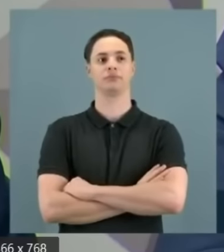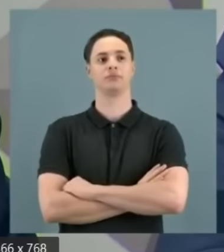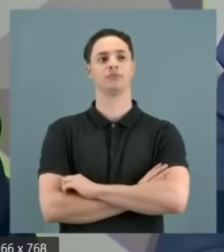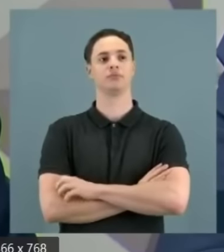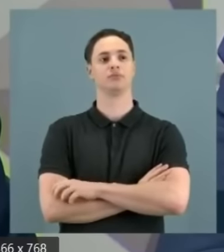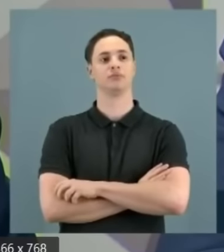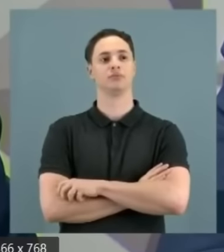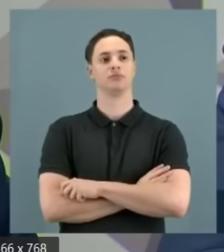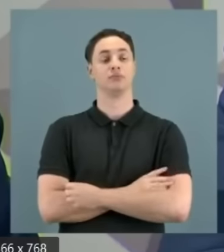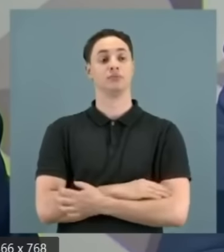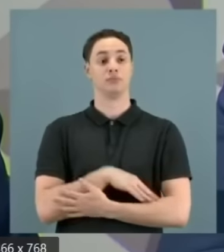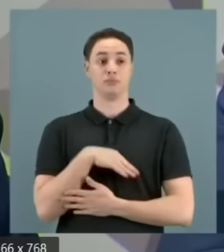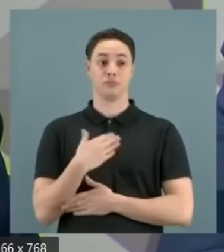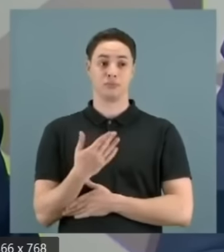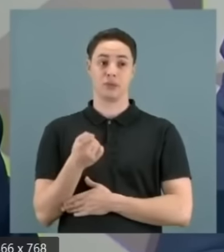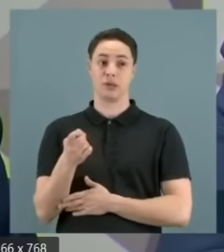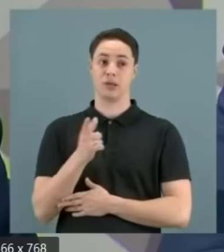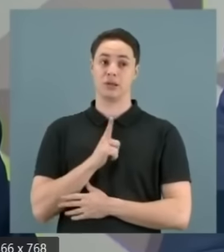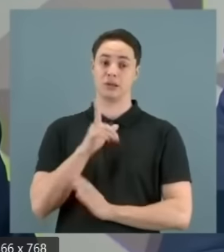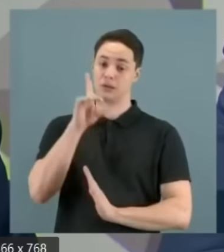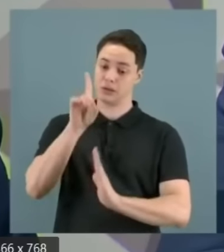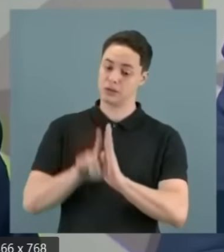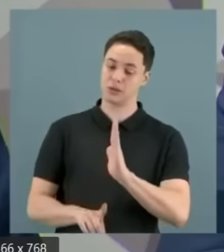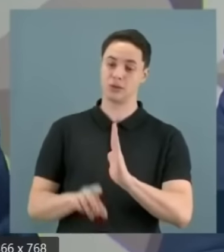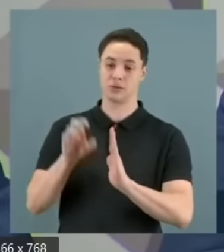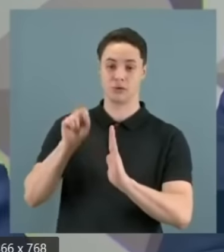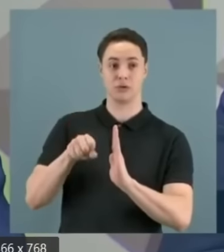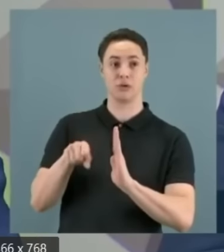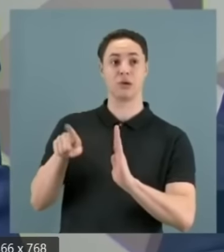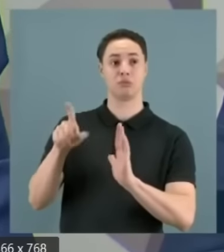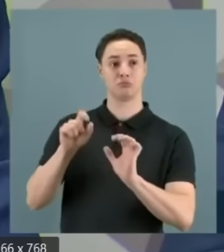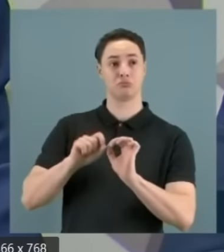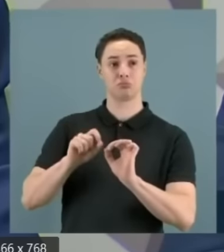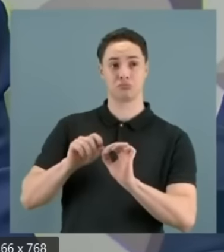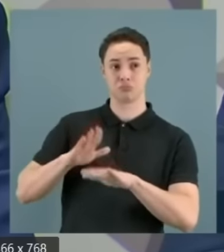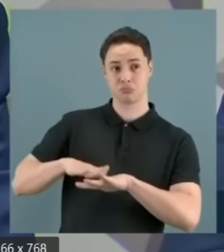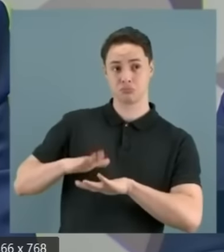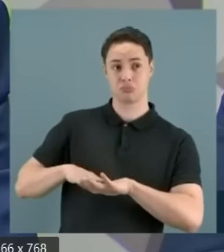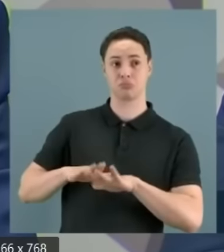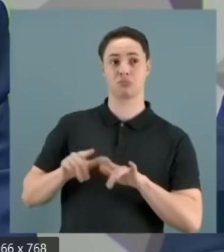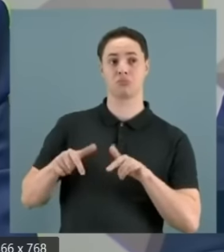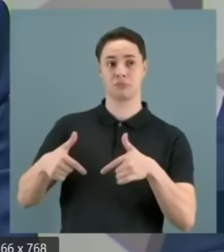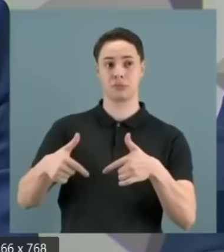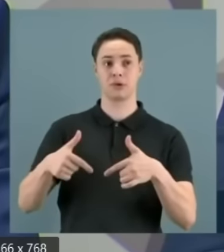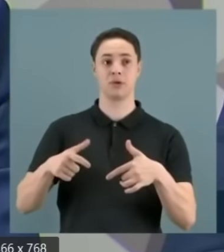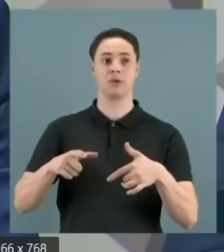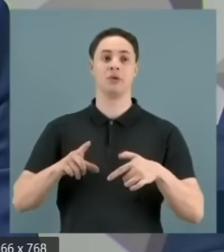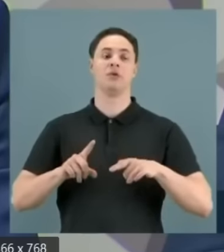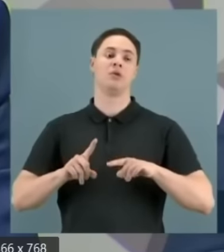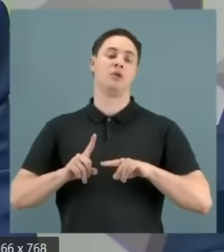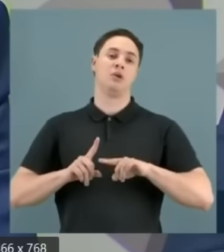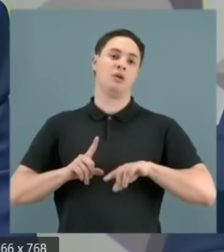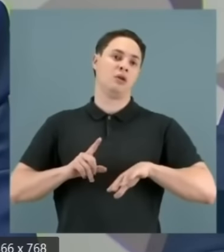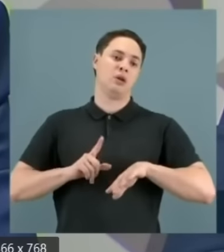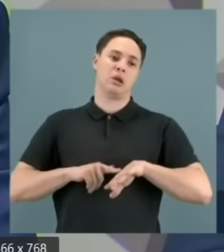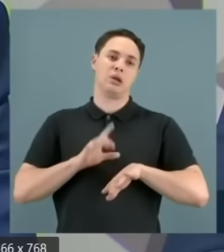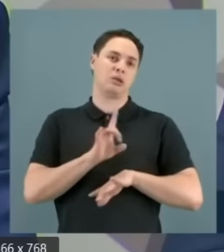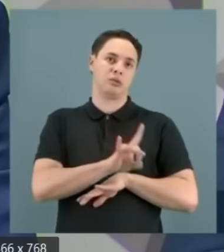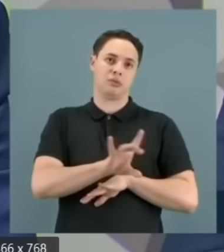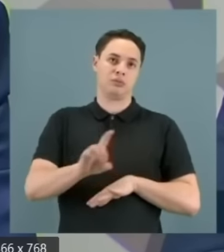O ministro tem a prerrogativa, tanto é que o fez. Não, eu pergunto se é normal. Fica a cargo de cada